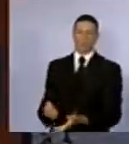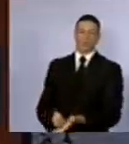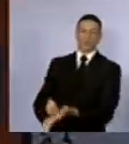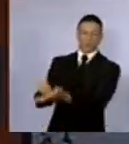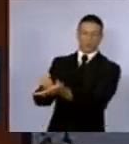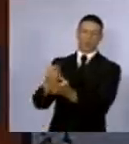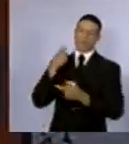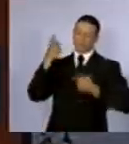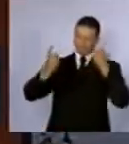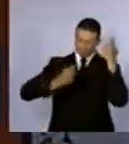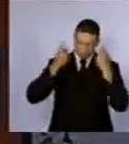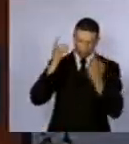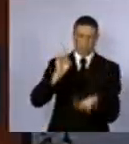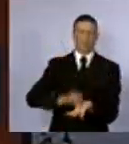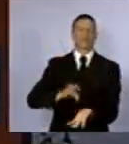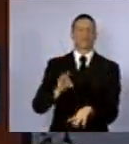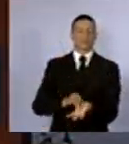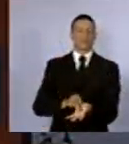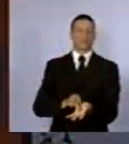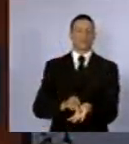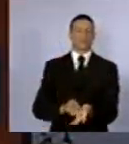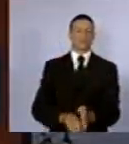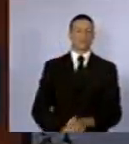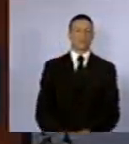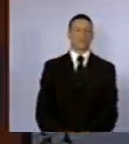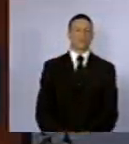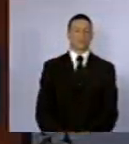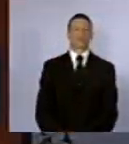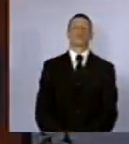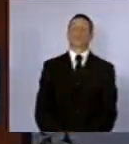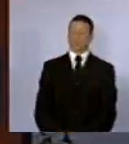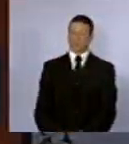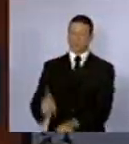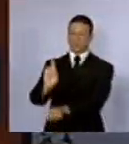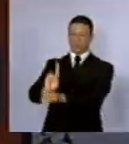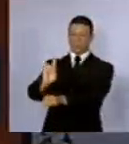no nosso ambiente. Agradeço, doutor Eliseu.